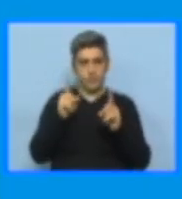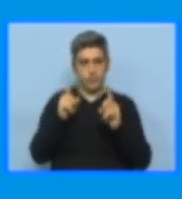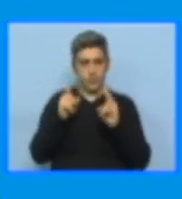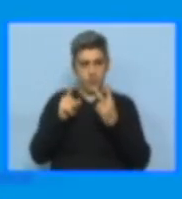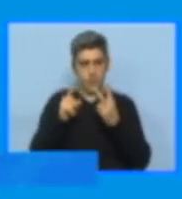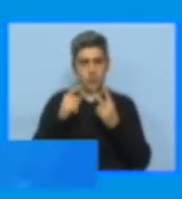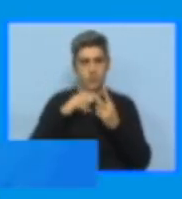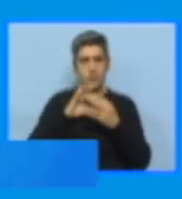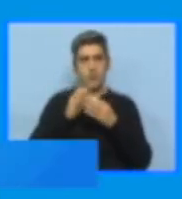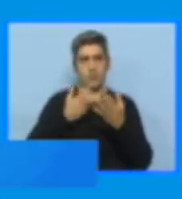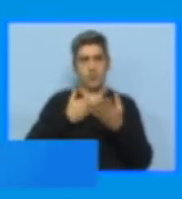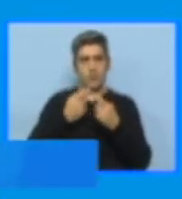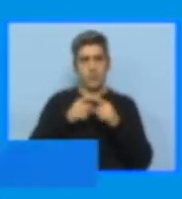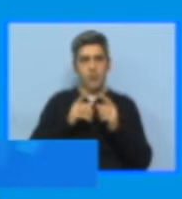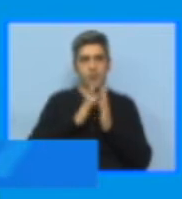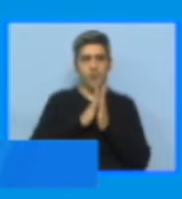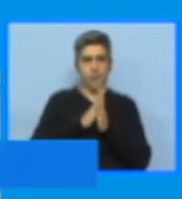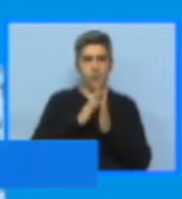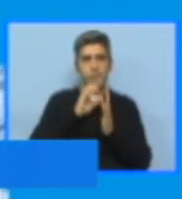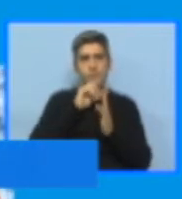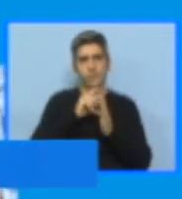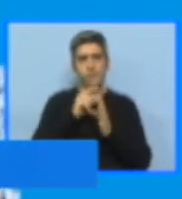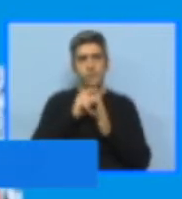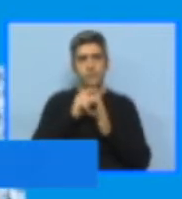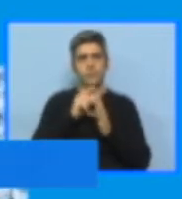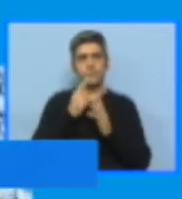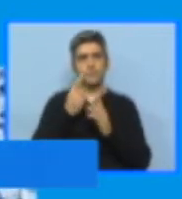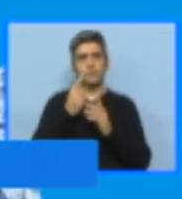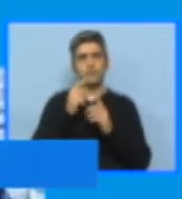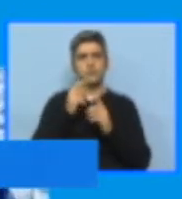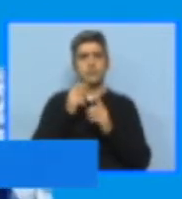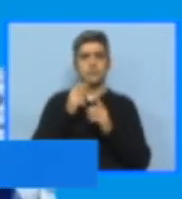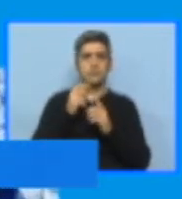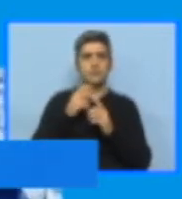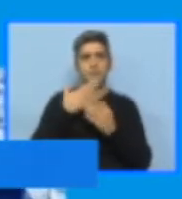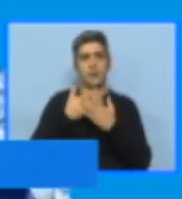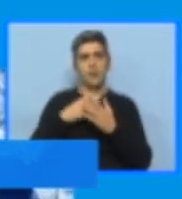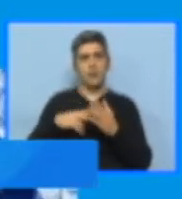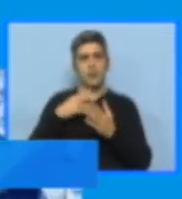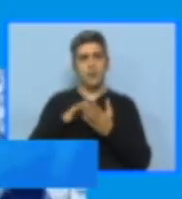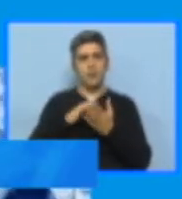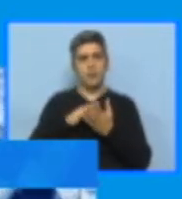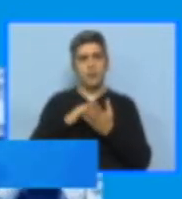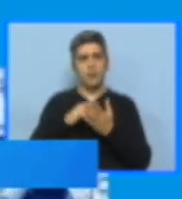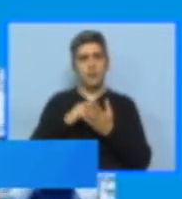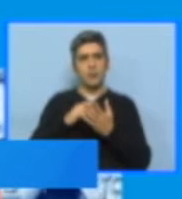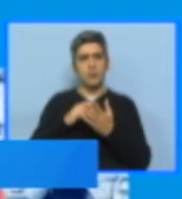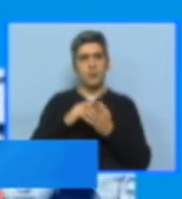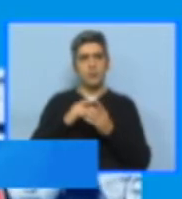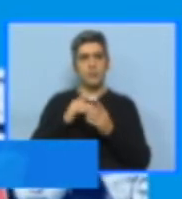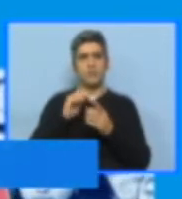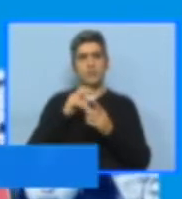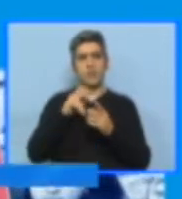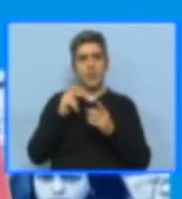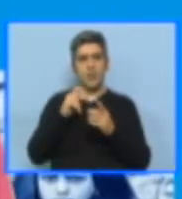Tendo nós relações diferentes com a religião, esse poderia ser, de facto, um aspecto enriquecedor do livro. A